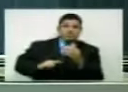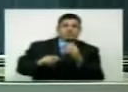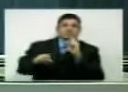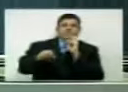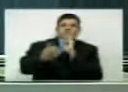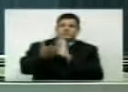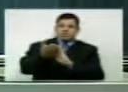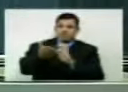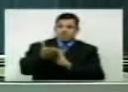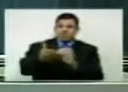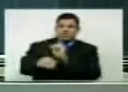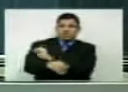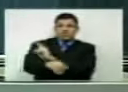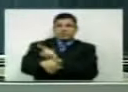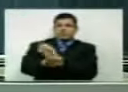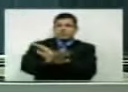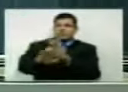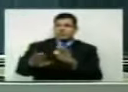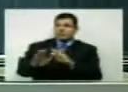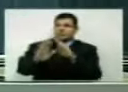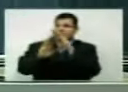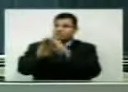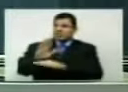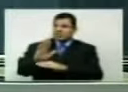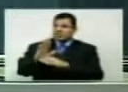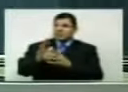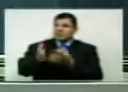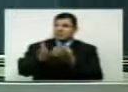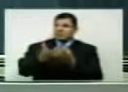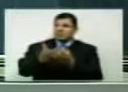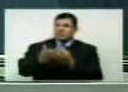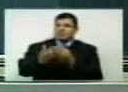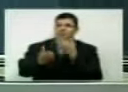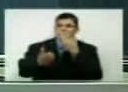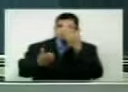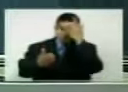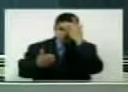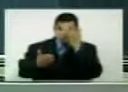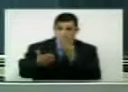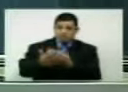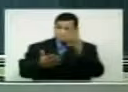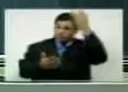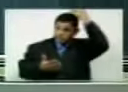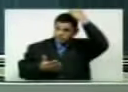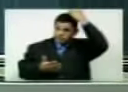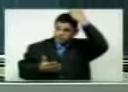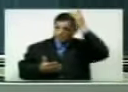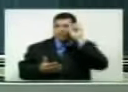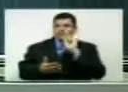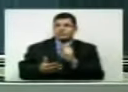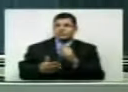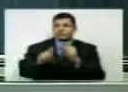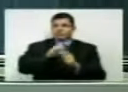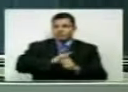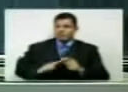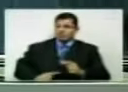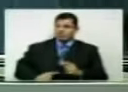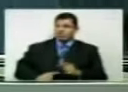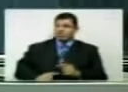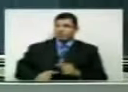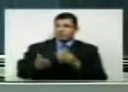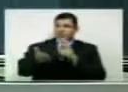O secretário de Educação acabou de baixar uma portaria absurda, estapafúrdia. O governador,